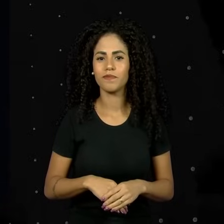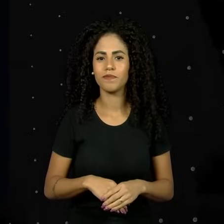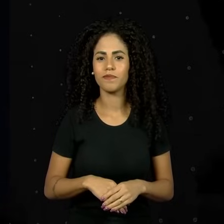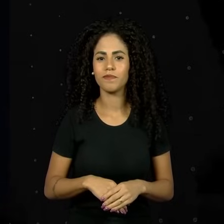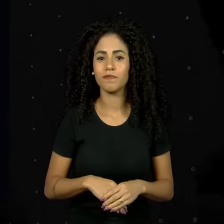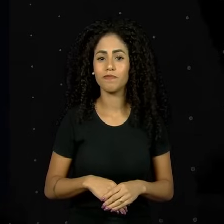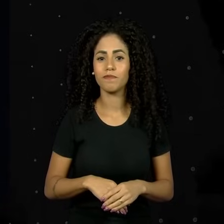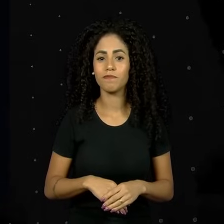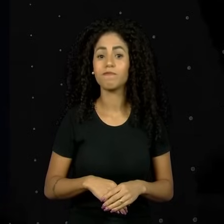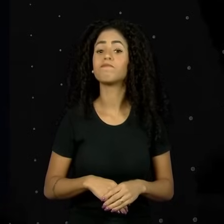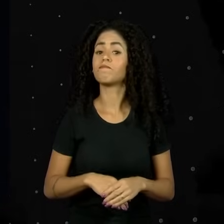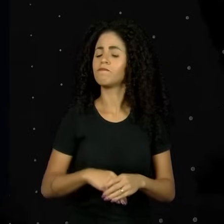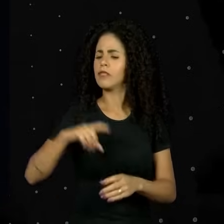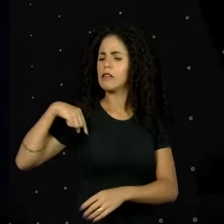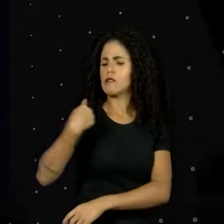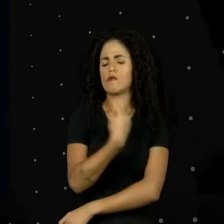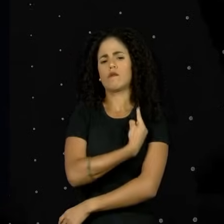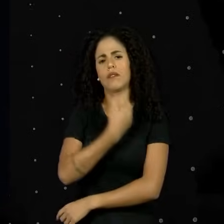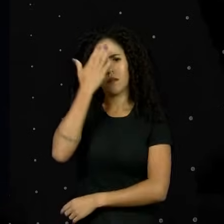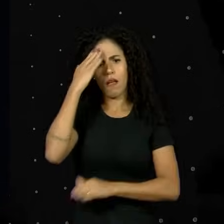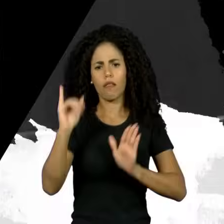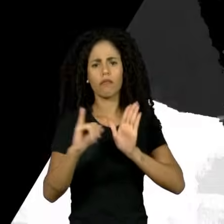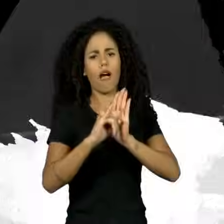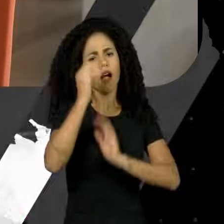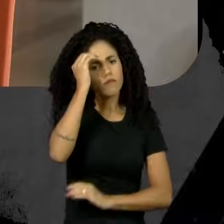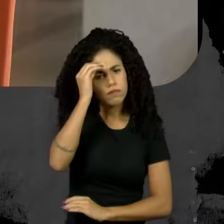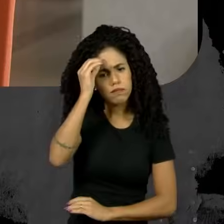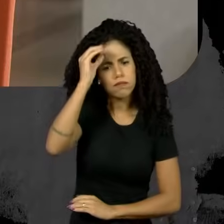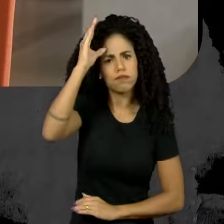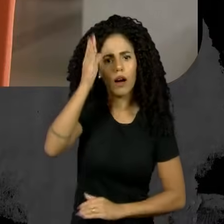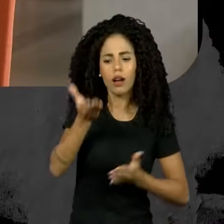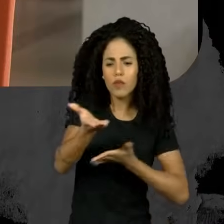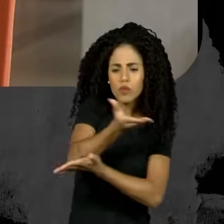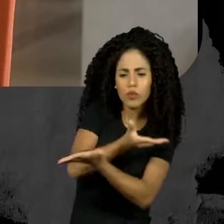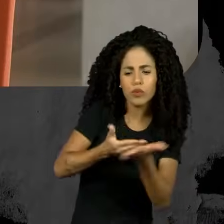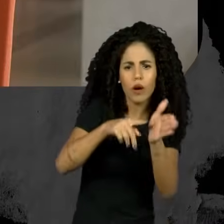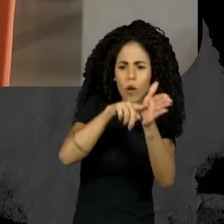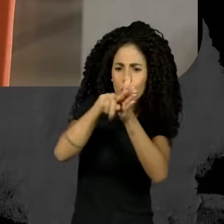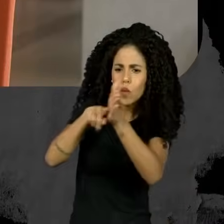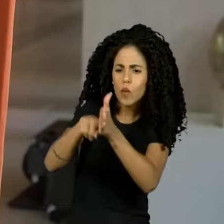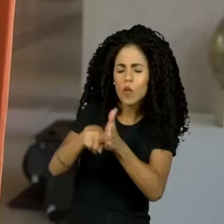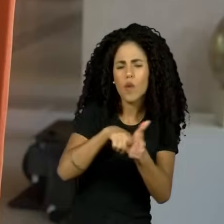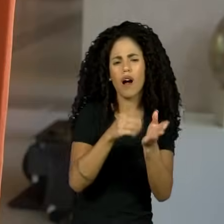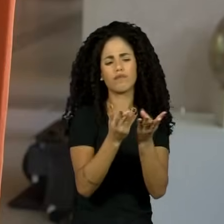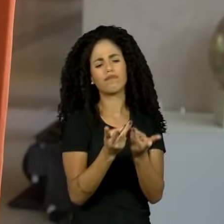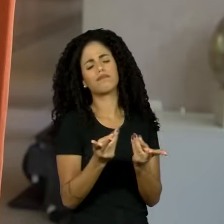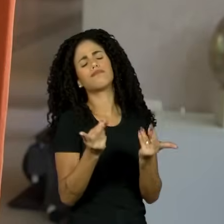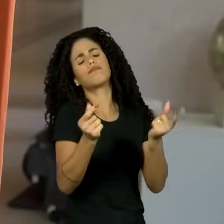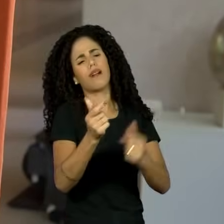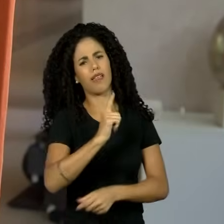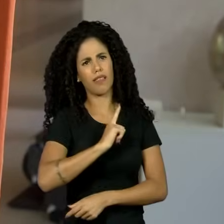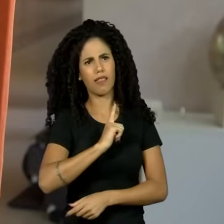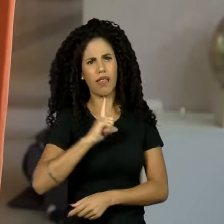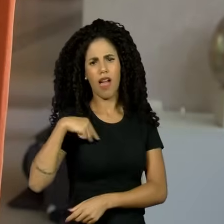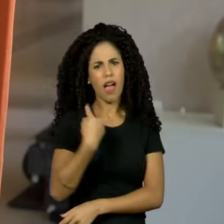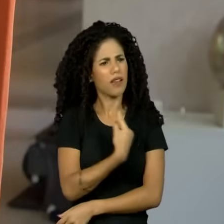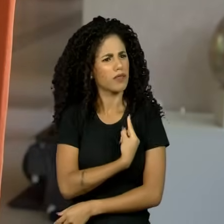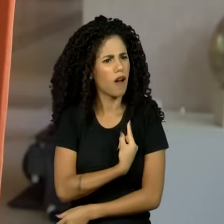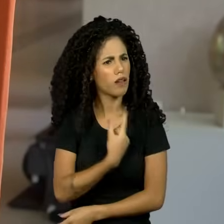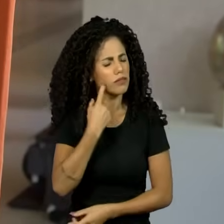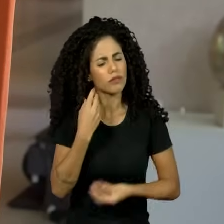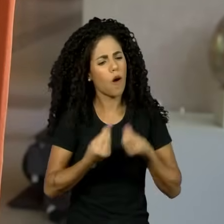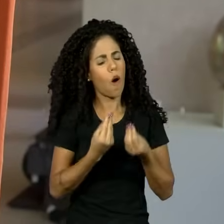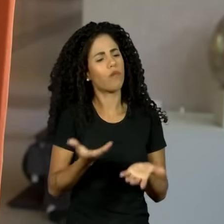E a gente se afirmar intelectual é uma coisa, é qualificativo, né? Não é a gente que tem que